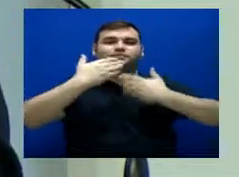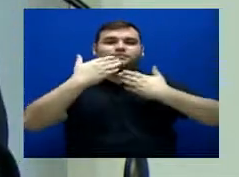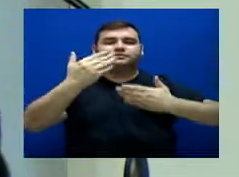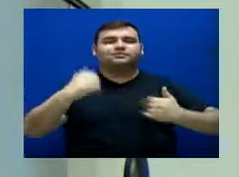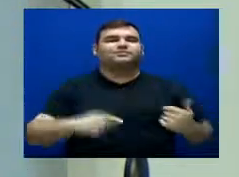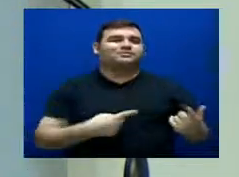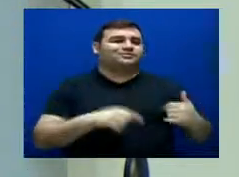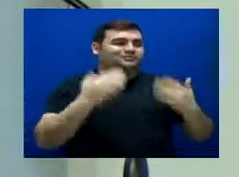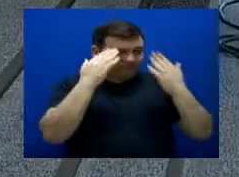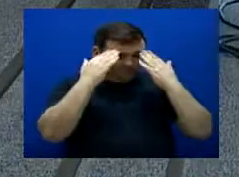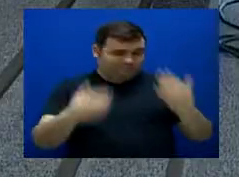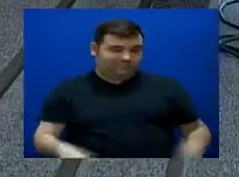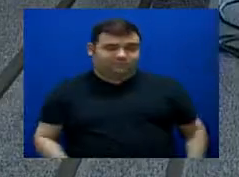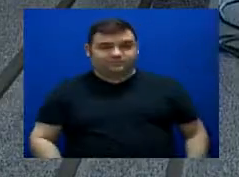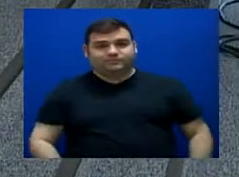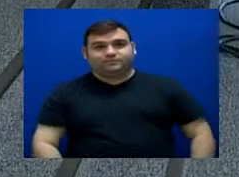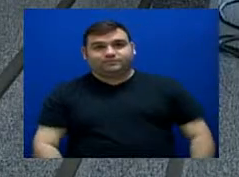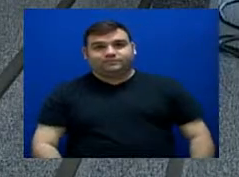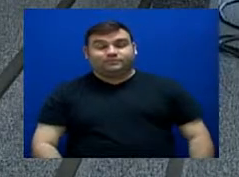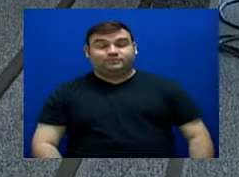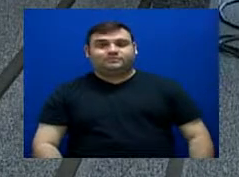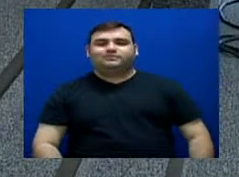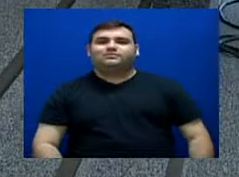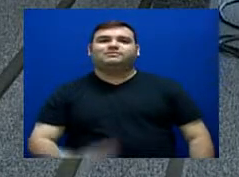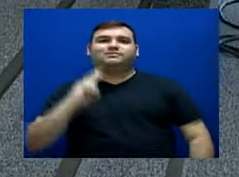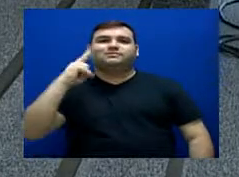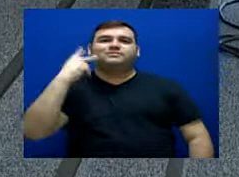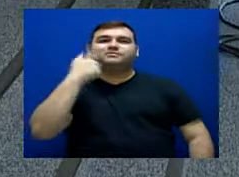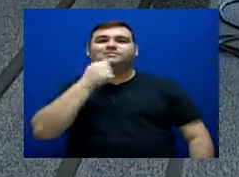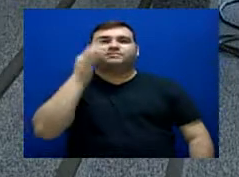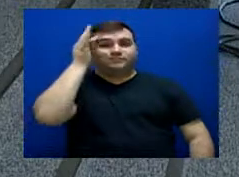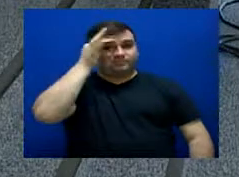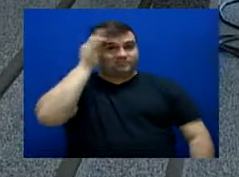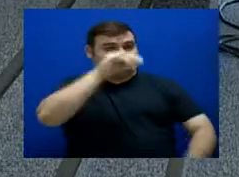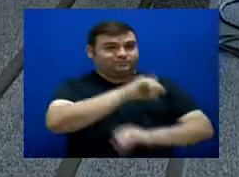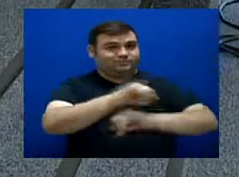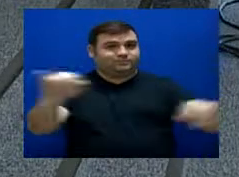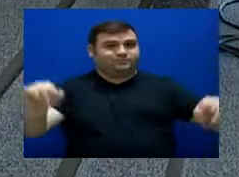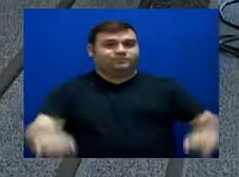Nós que agradecemos. O vereador Fausto tem um recado.